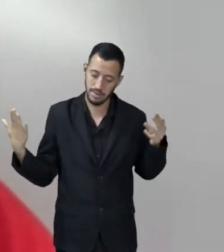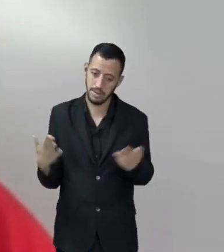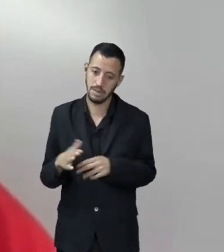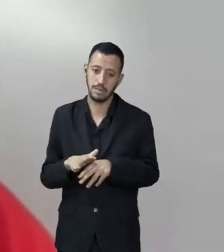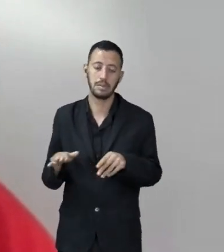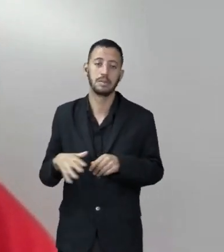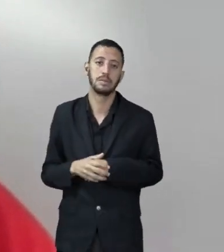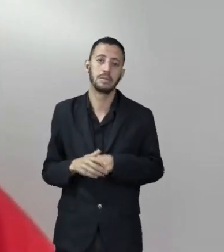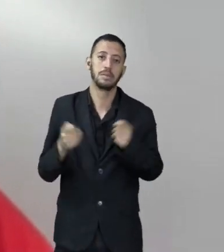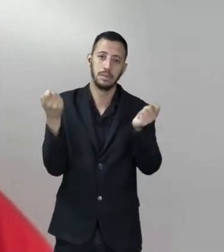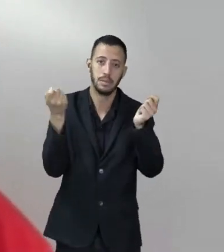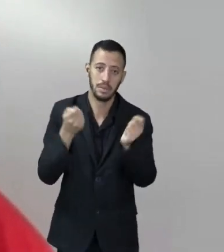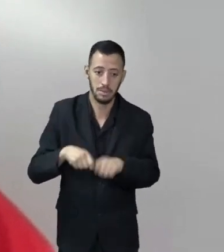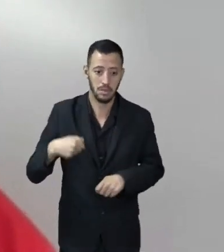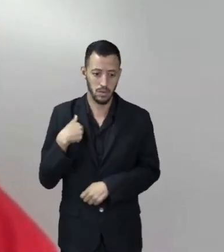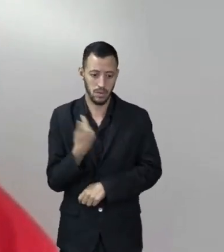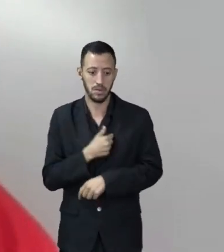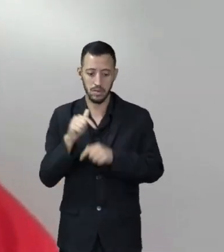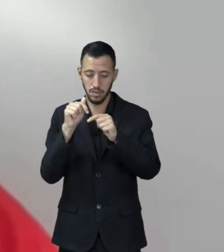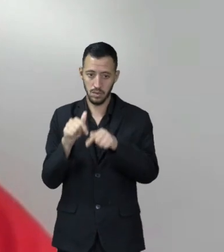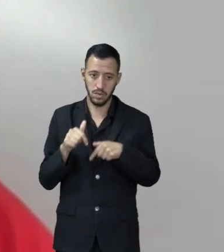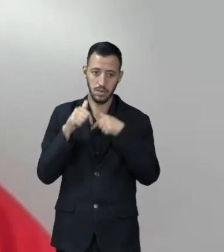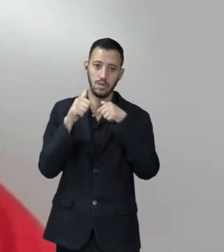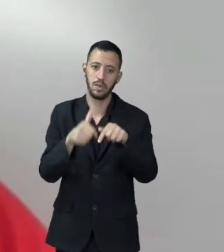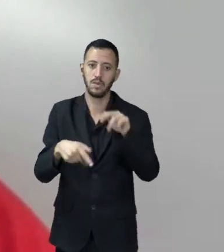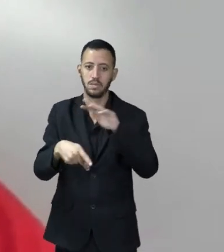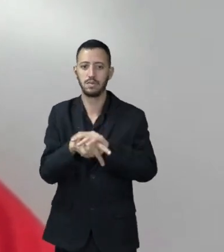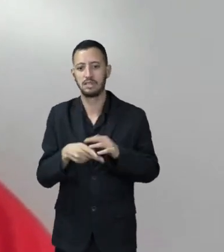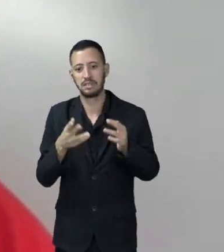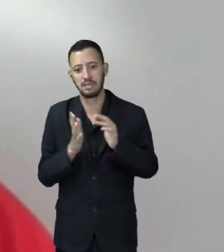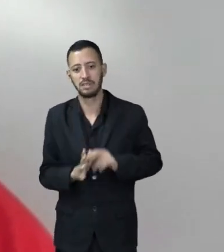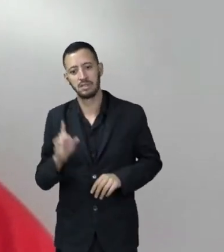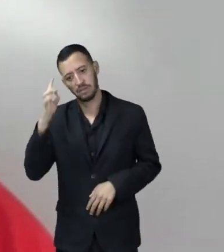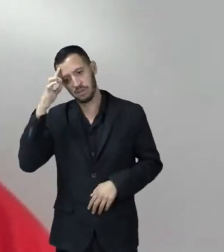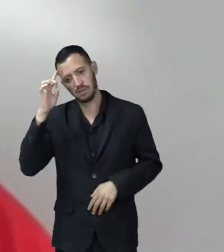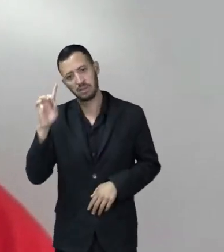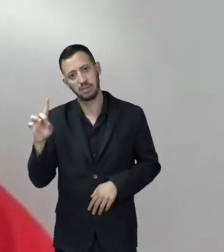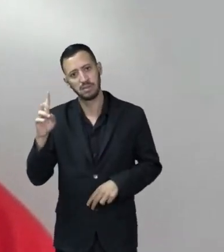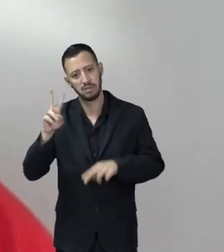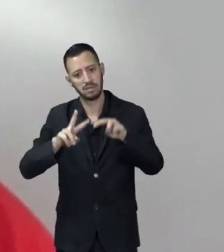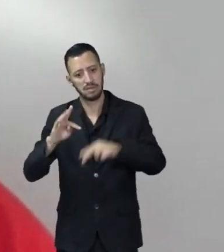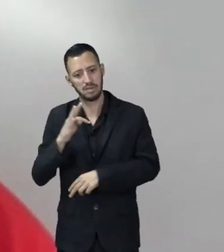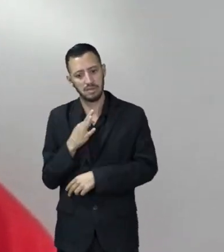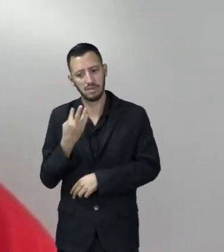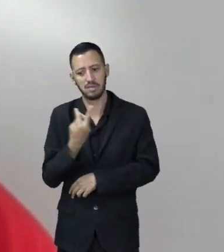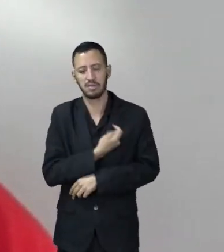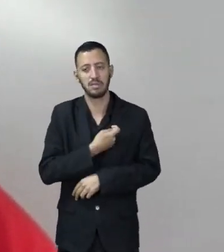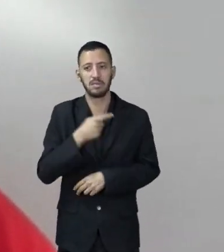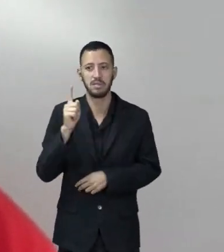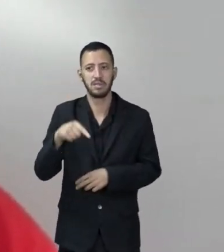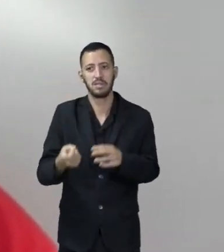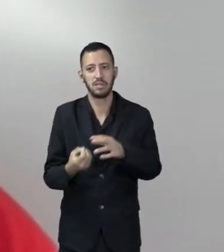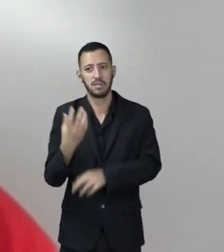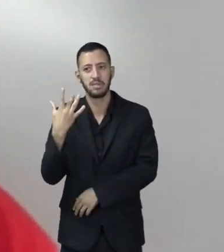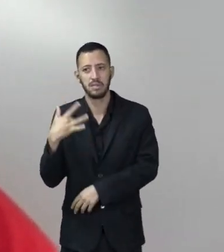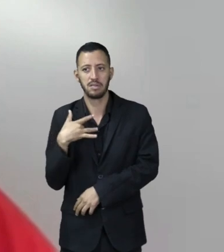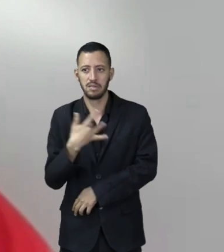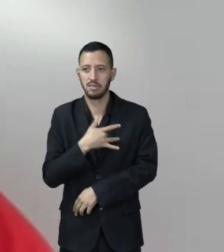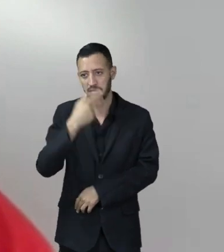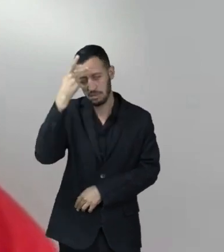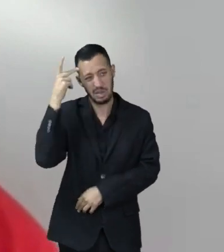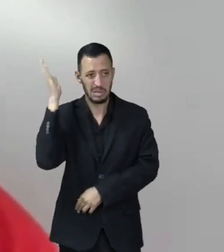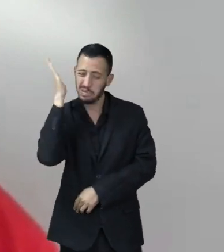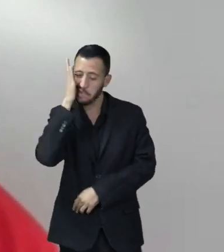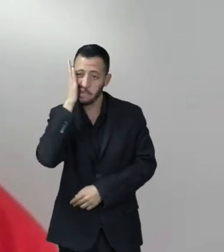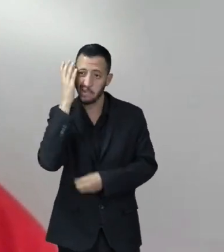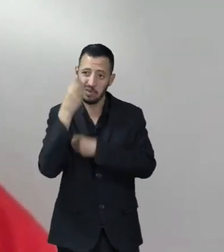muito potente para as nossas lutas. Vide o próprio nascimento do Dia Nacional da Visibilidade Trans, que nasce no âmbito da saúde. Muita gente não